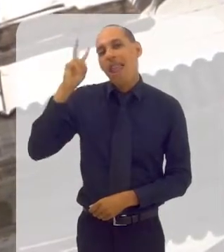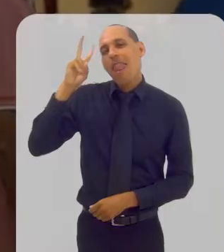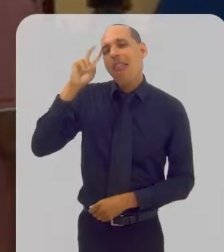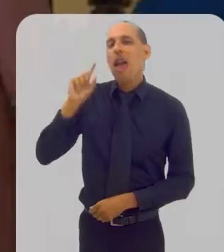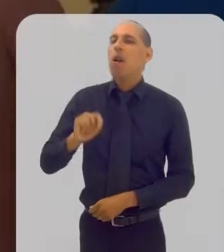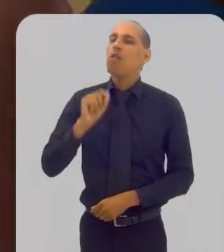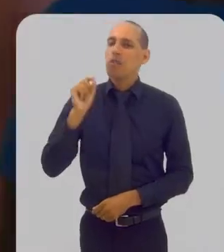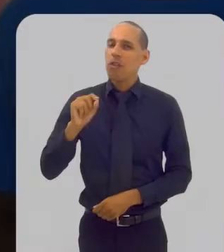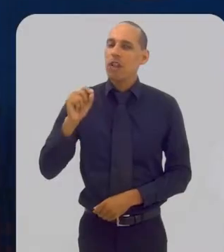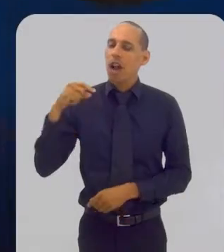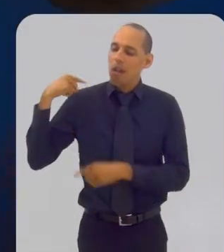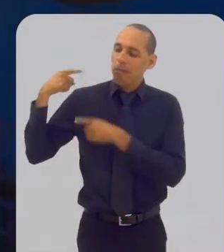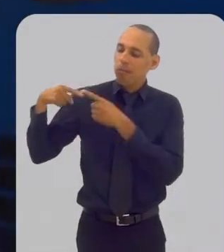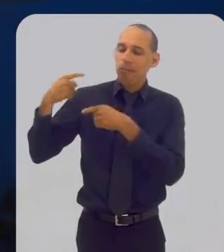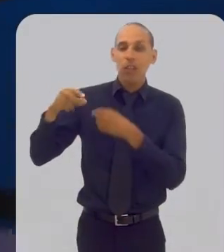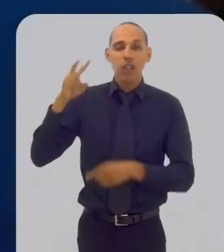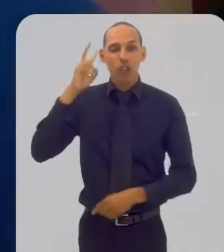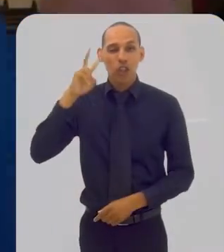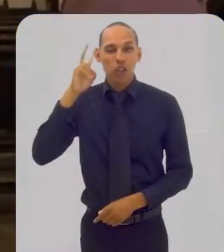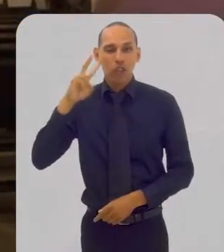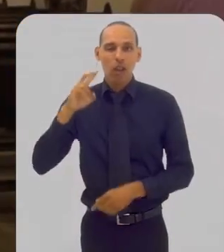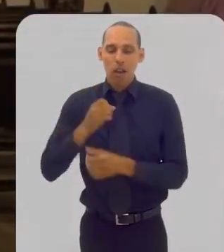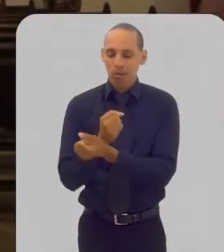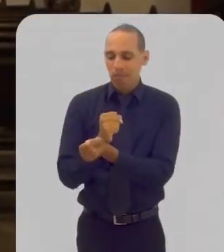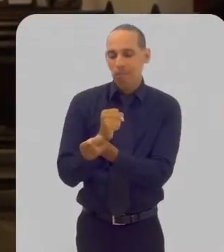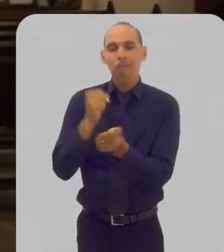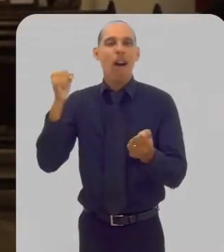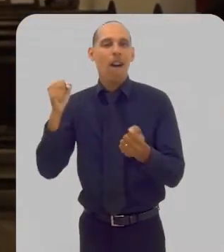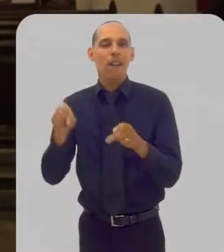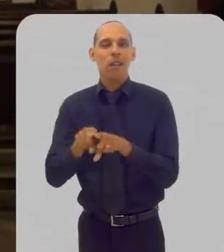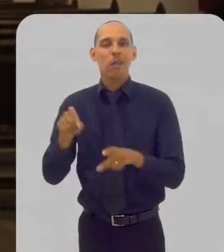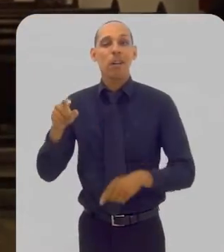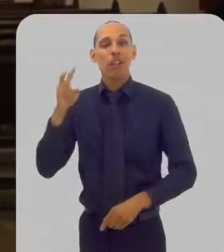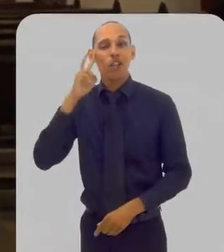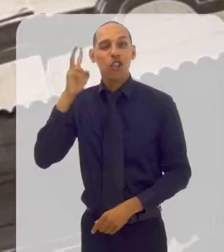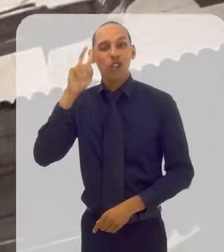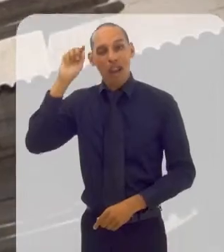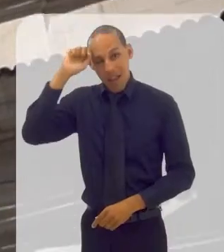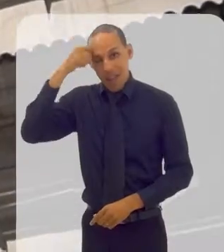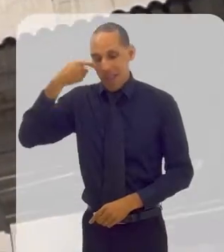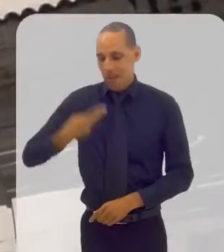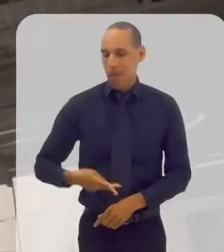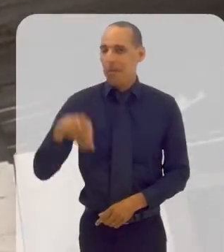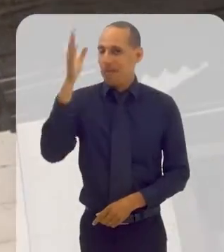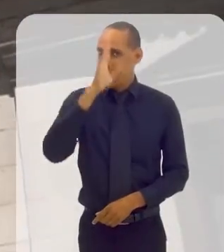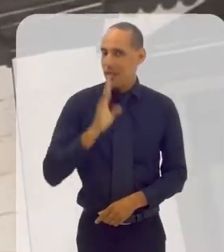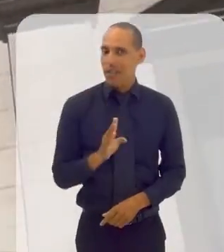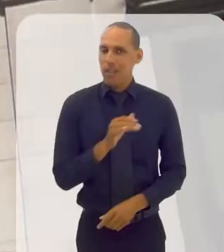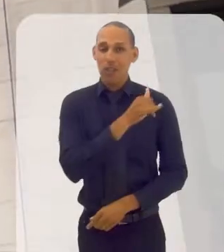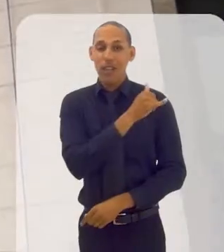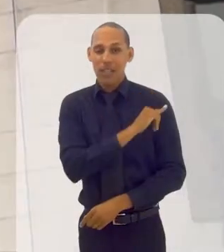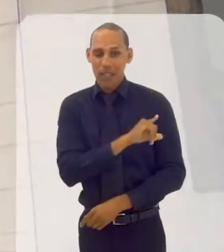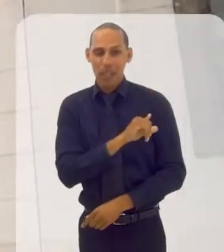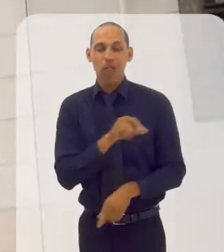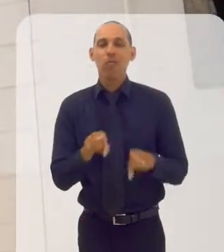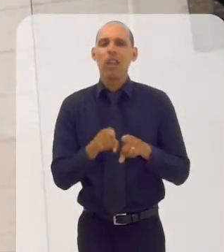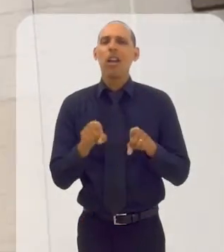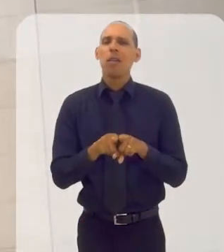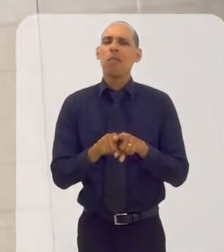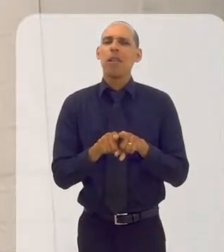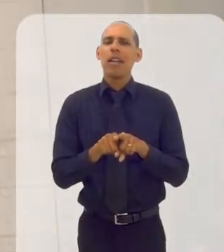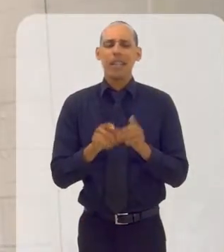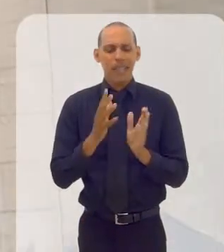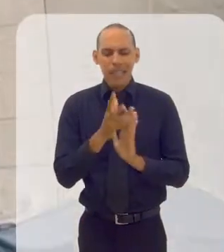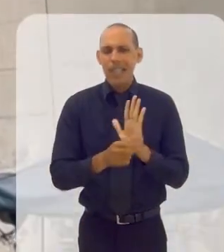importante que tem a ver com todo esse legado, né, do abolicionismo, da história negra do Brasil. Ela é não só do Rio de Janeiro, mas do